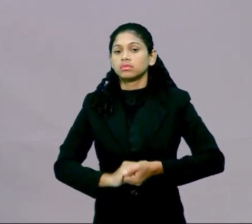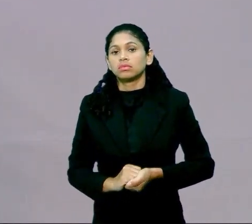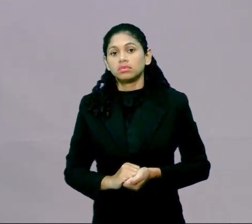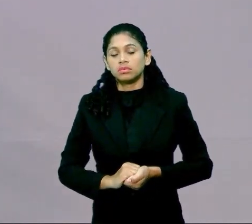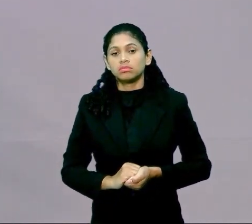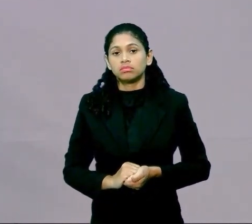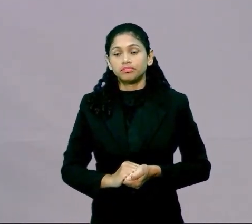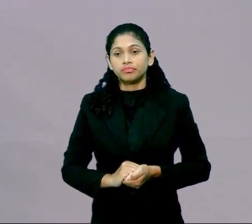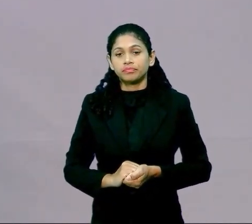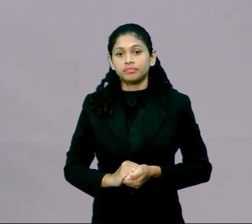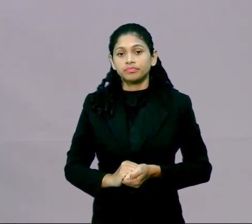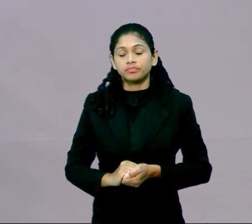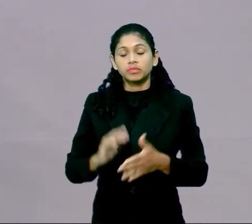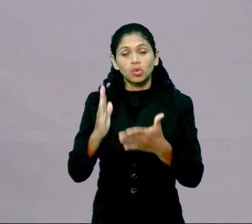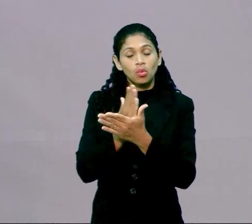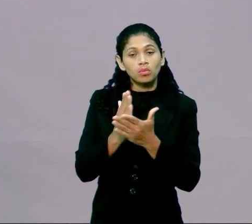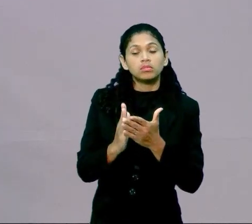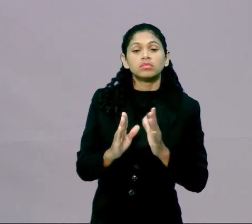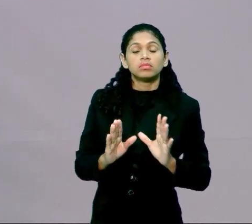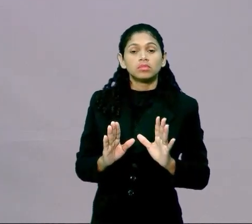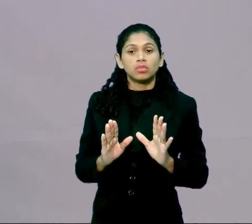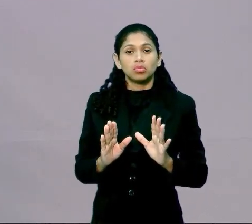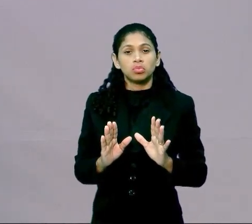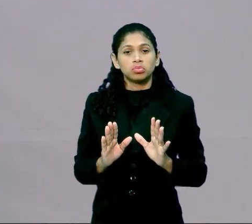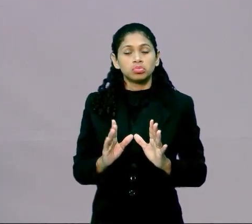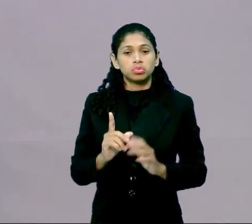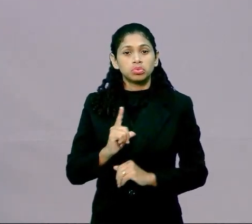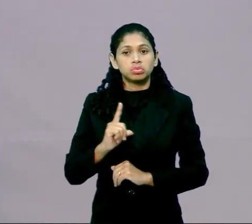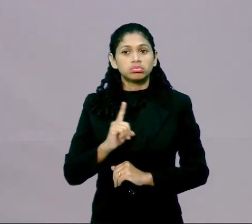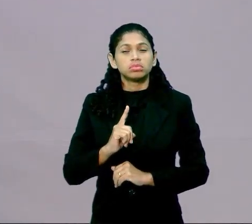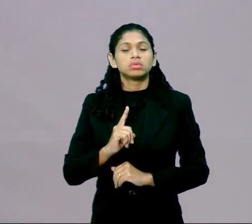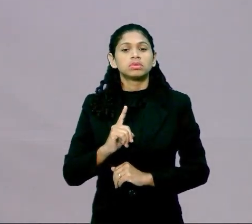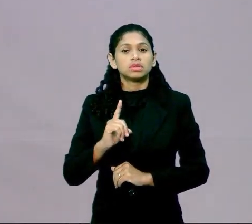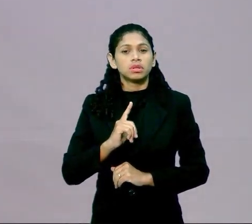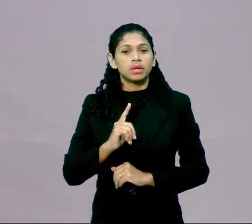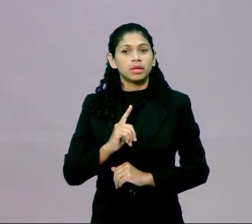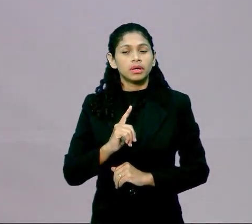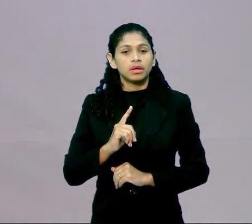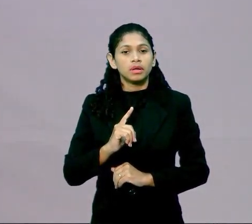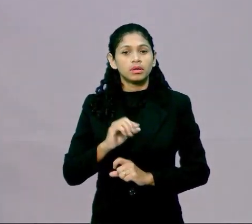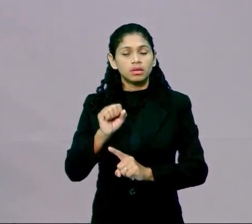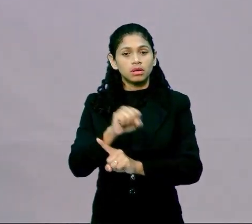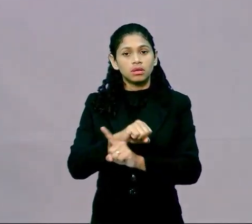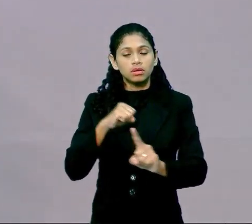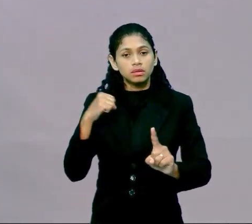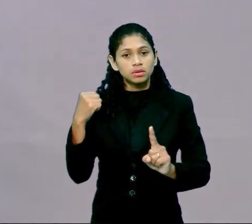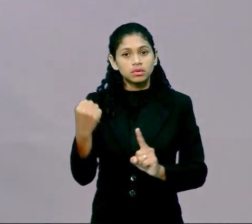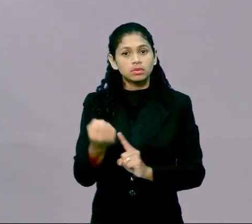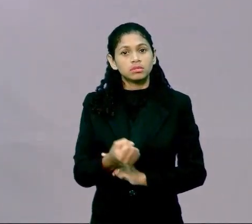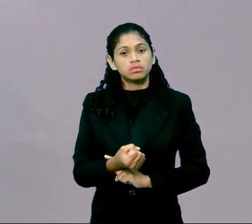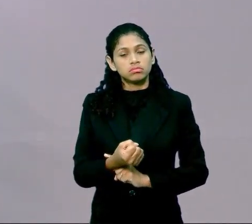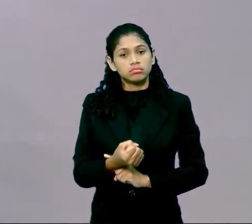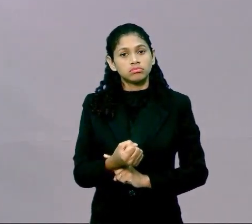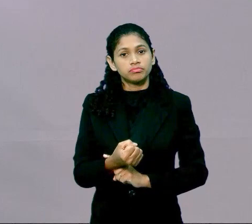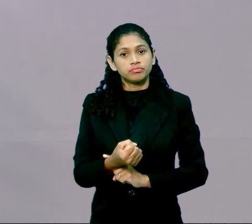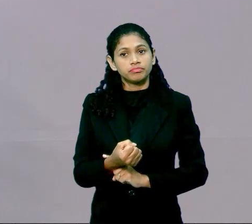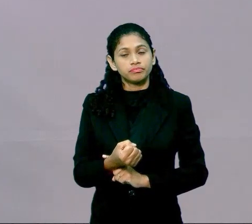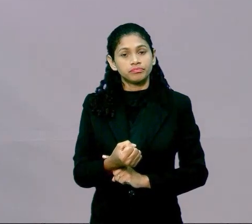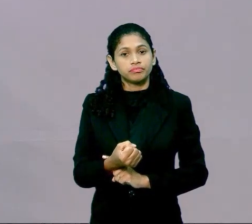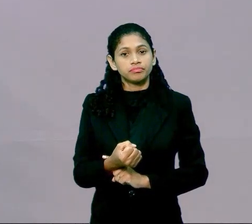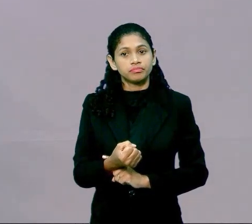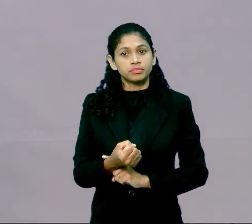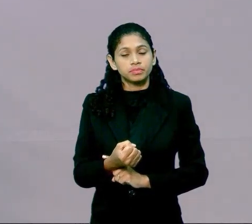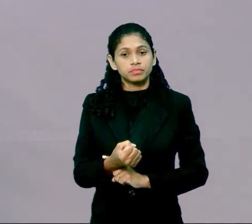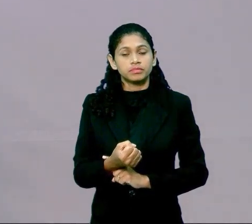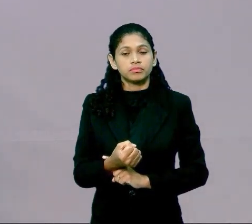vezes essas peculiaridades existindo em determinadas sociedades acabam ferindo, digamos